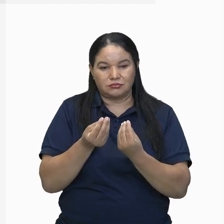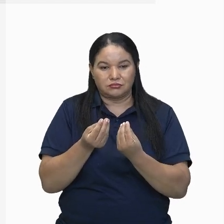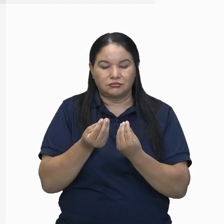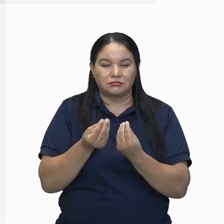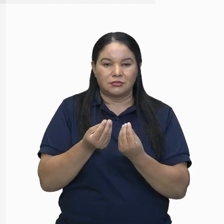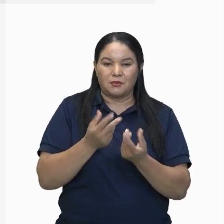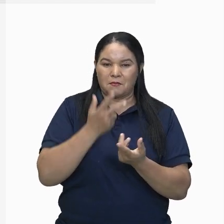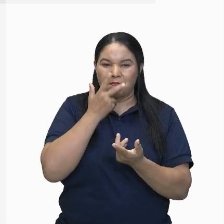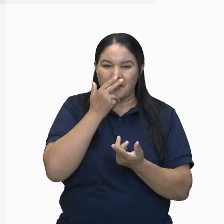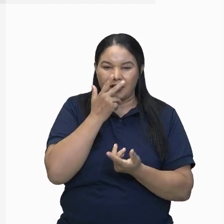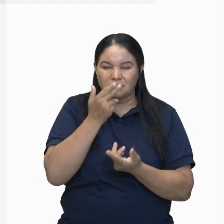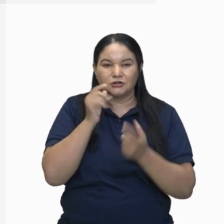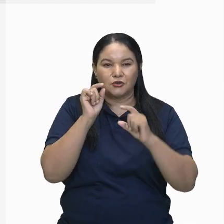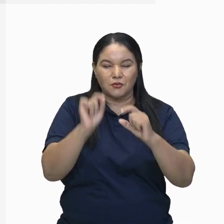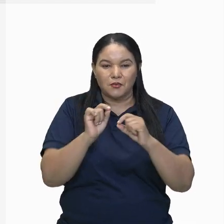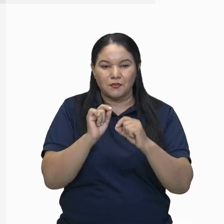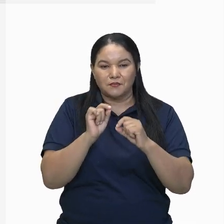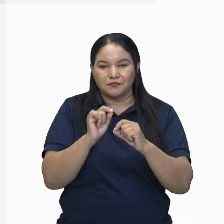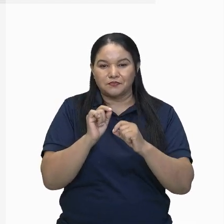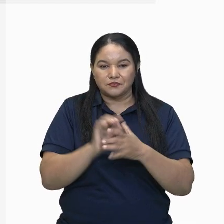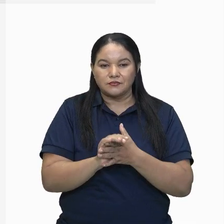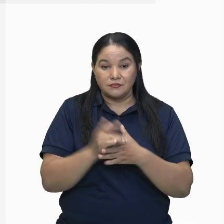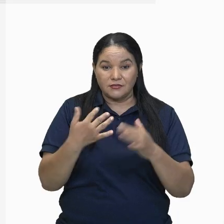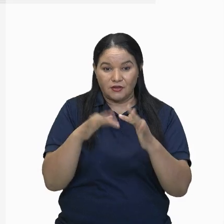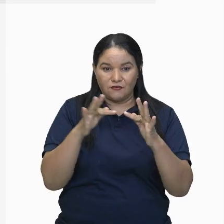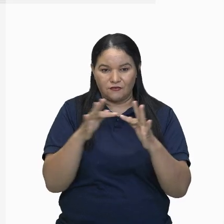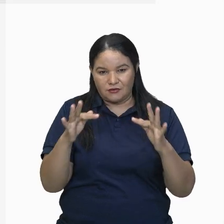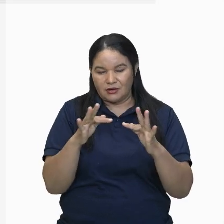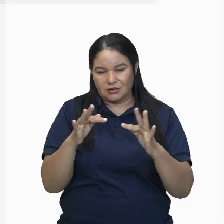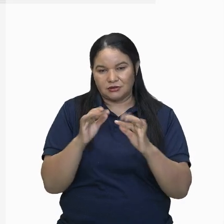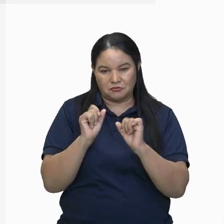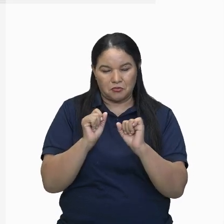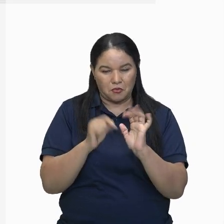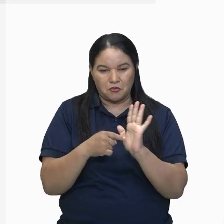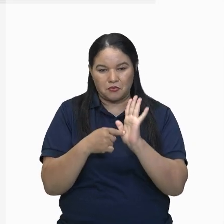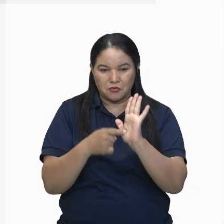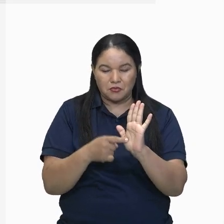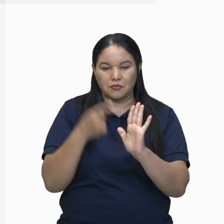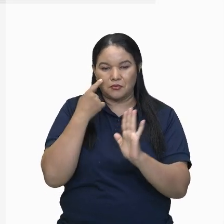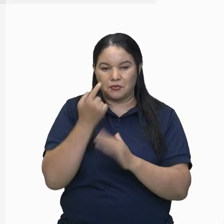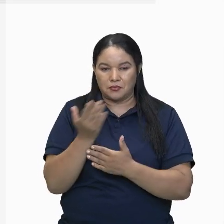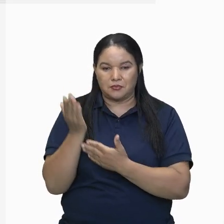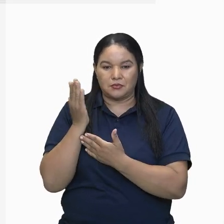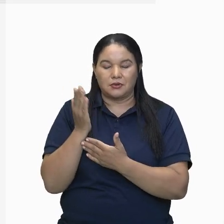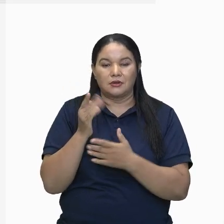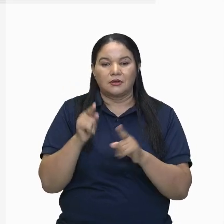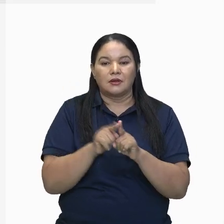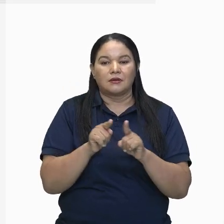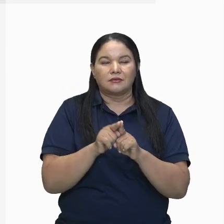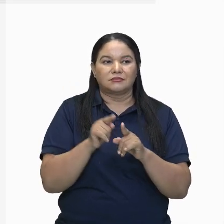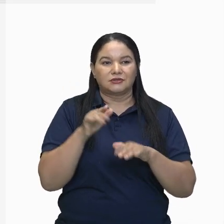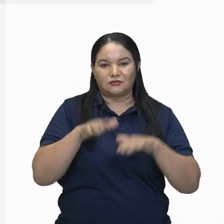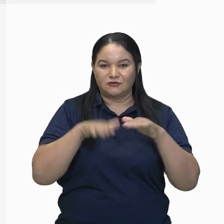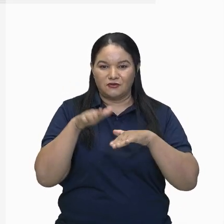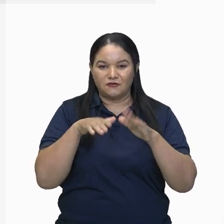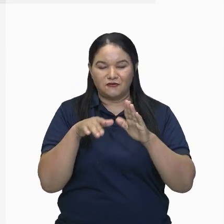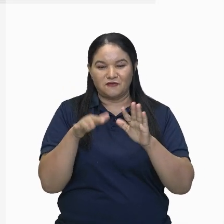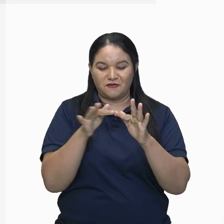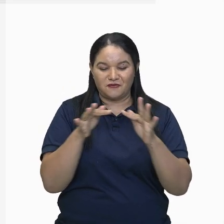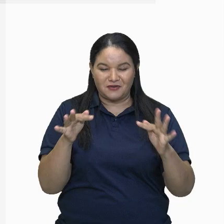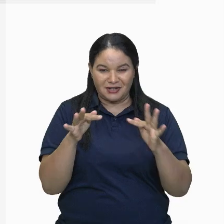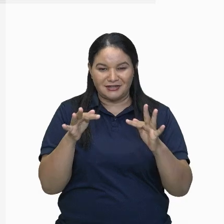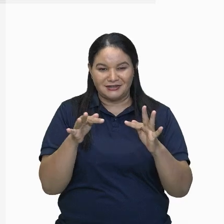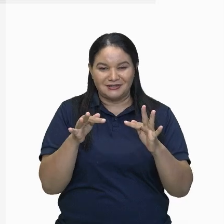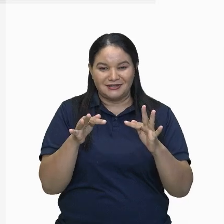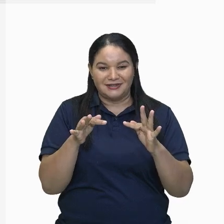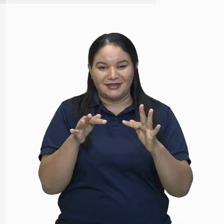acho sensacional, é uma frase para colocar aí, né? Aquelas frases que a gente tem que colocar na cabeceira